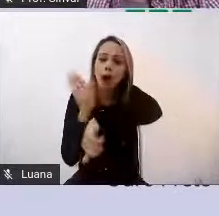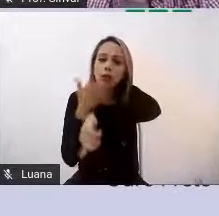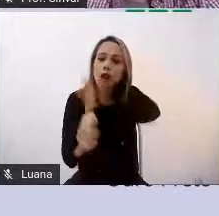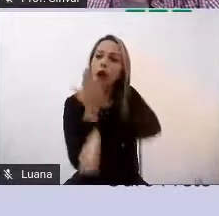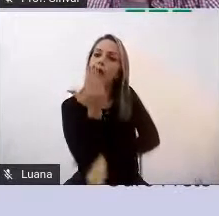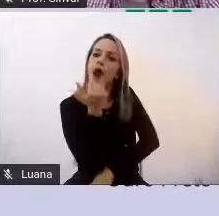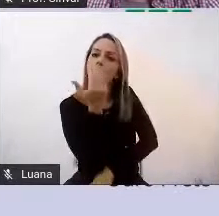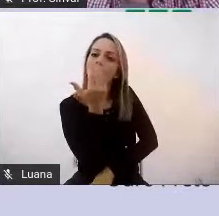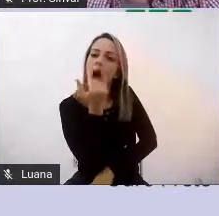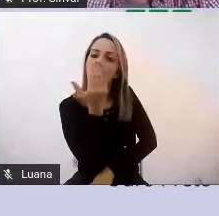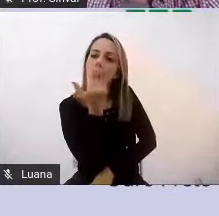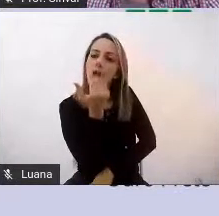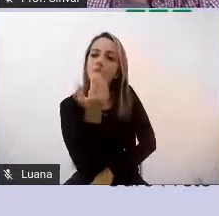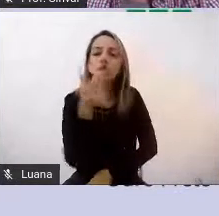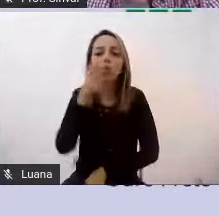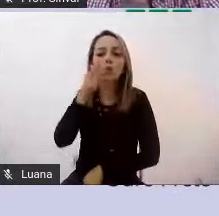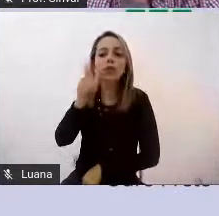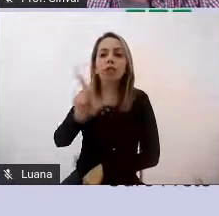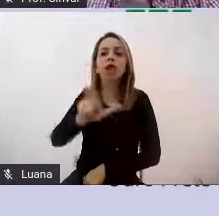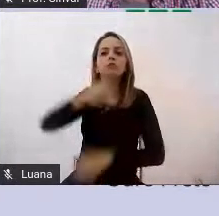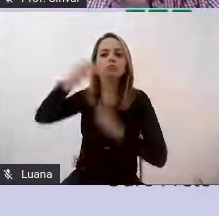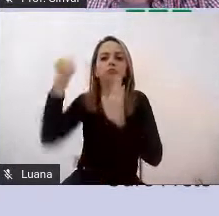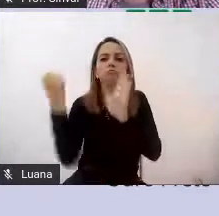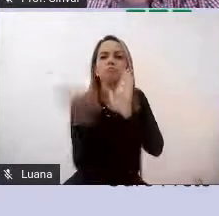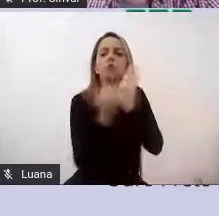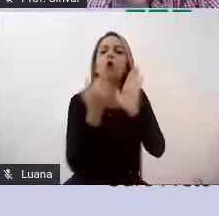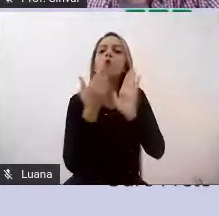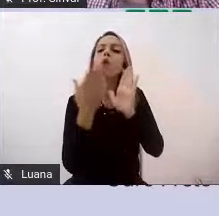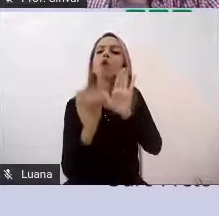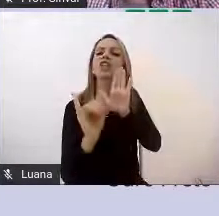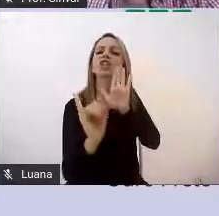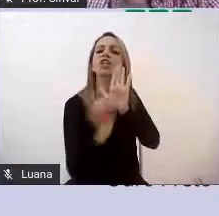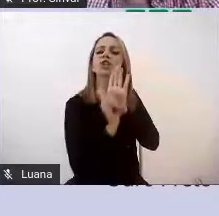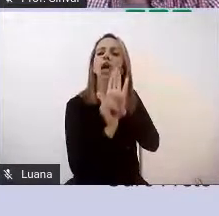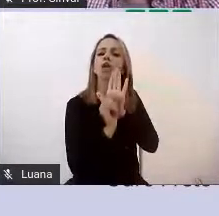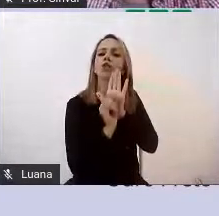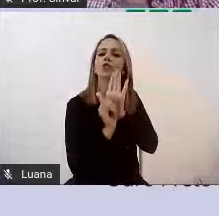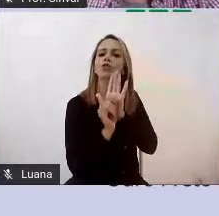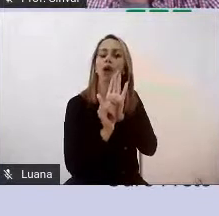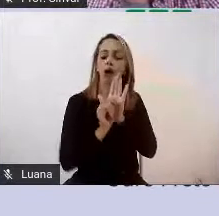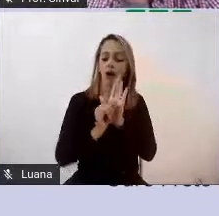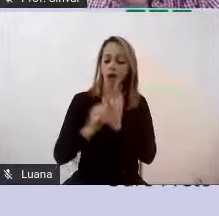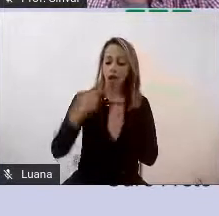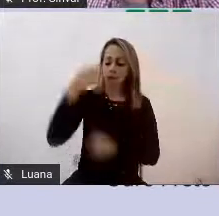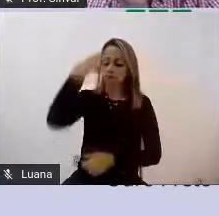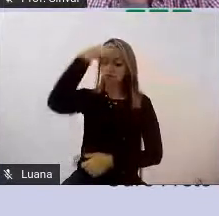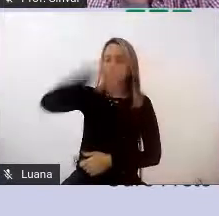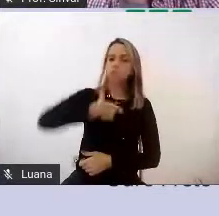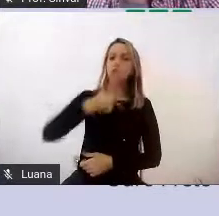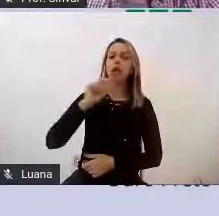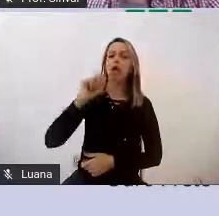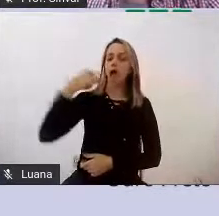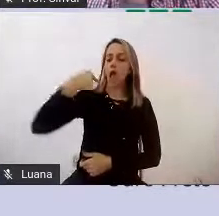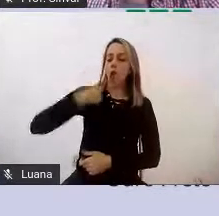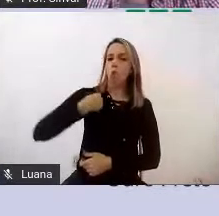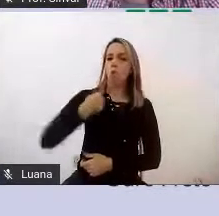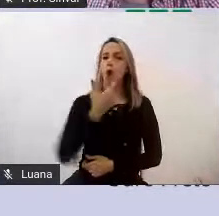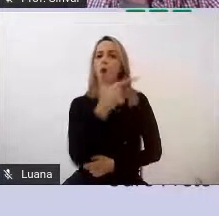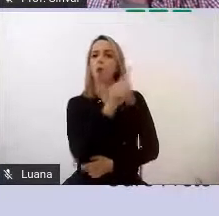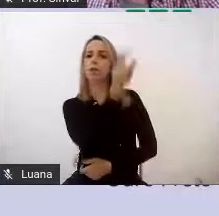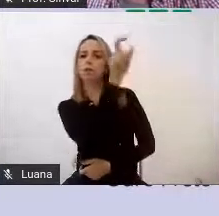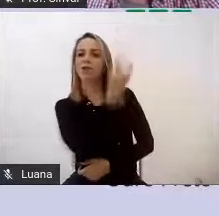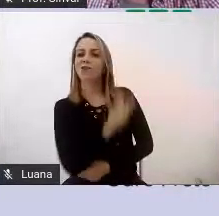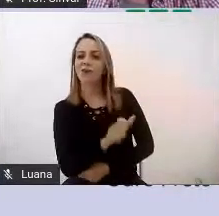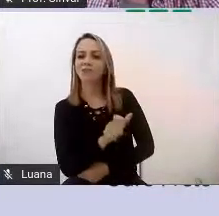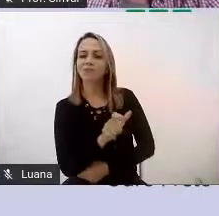de alteridade ou de identidade, são marcadores entre o eu e o outro, sob conceitos sociais e pela